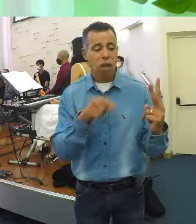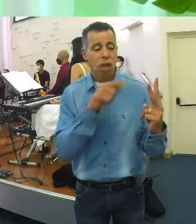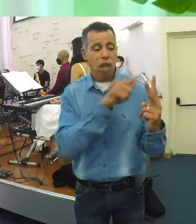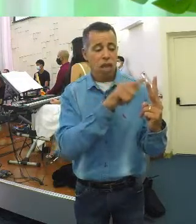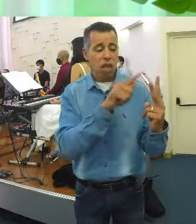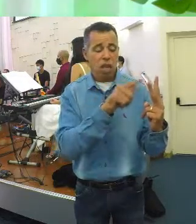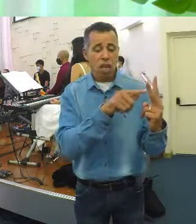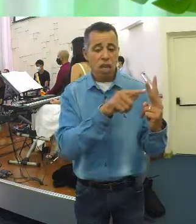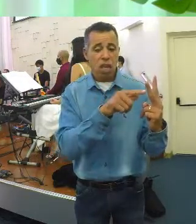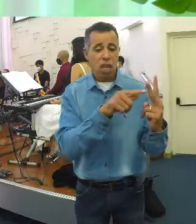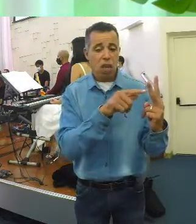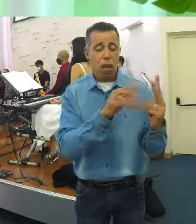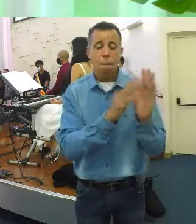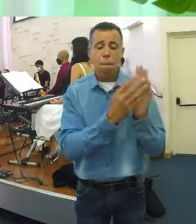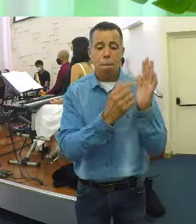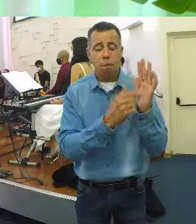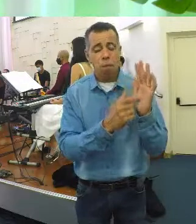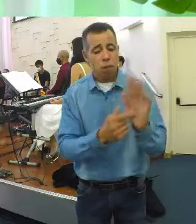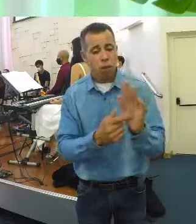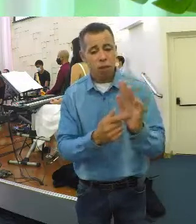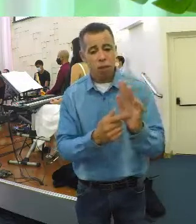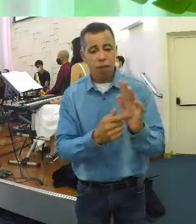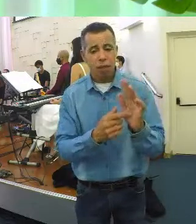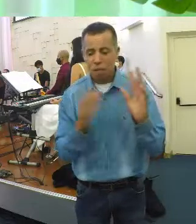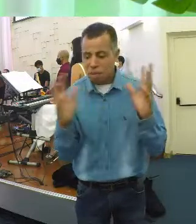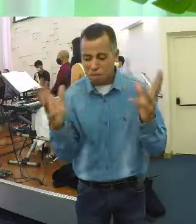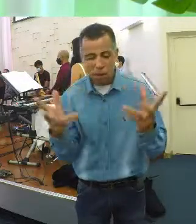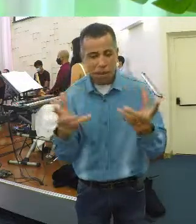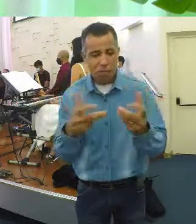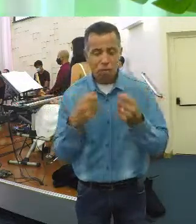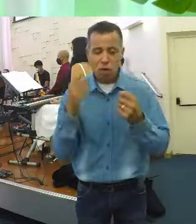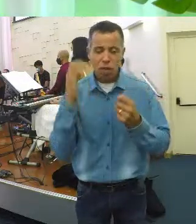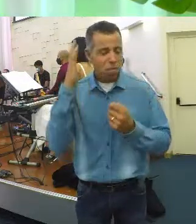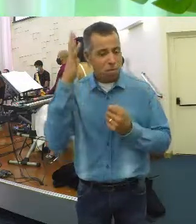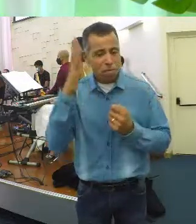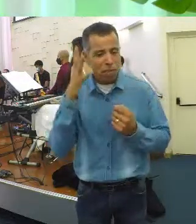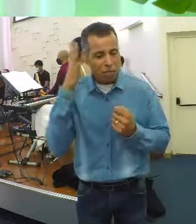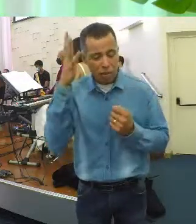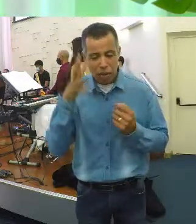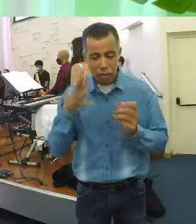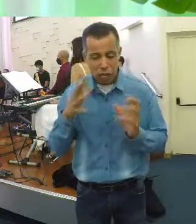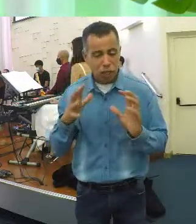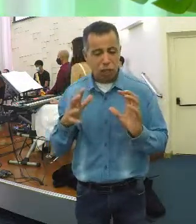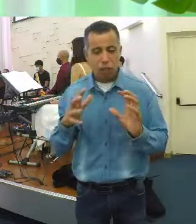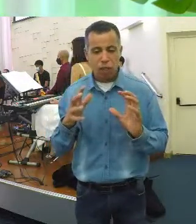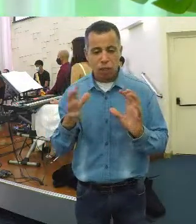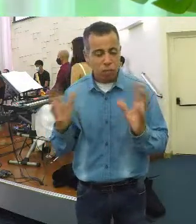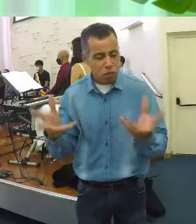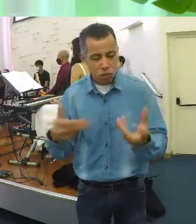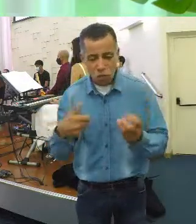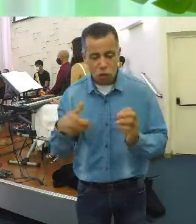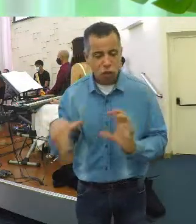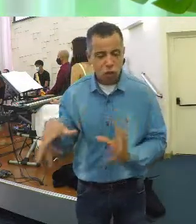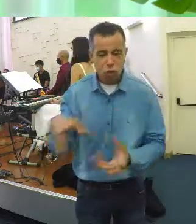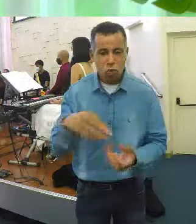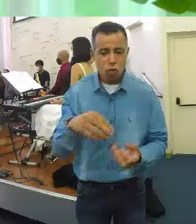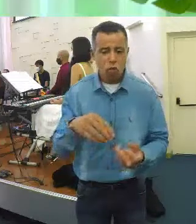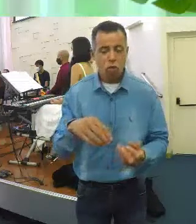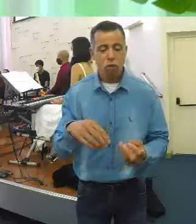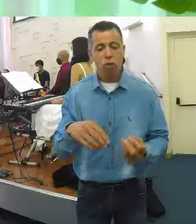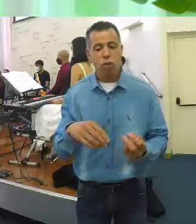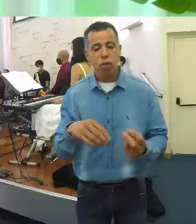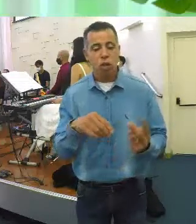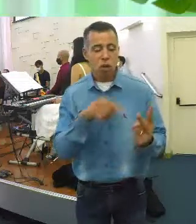oferecer a vocês é a mais extraordinária mensagem que a humanidade já pôde conhecer. Vocês não querem? Nós